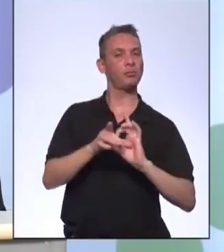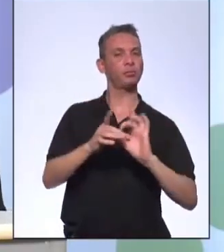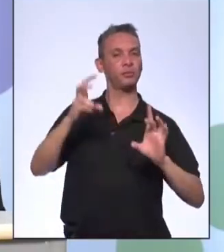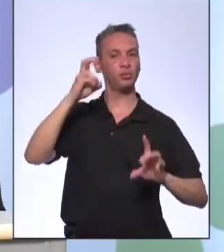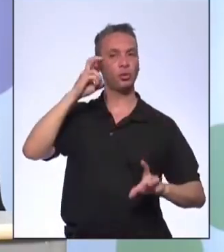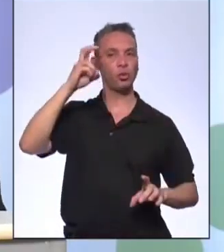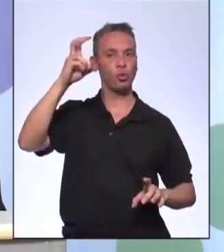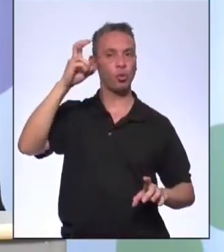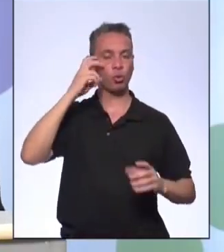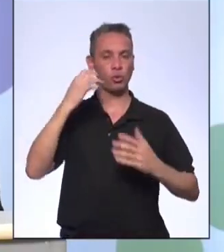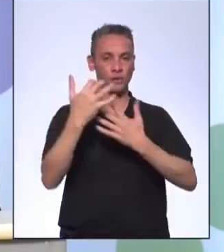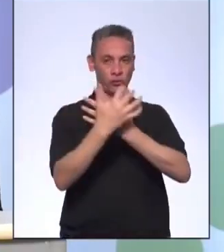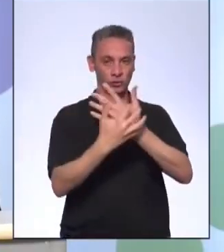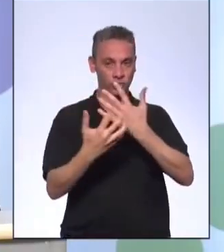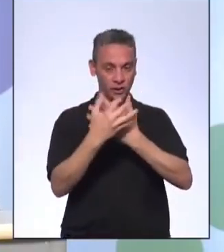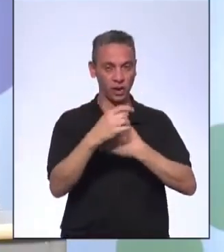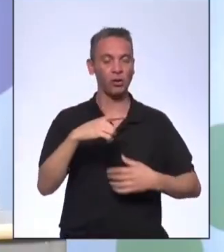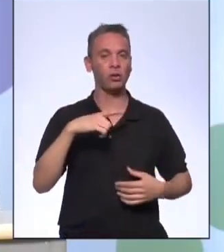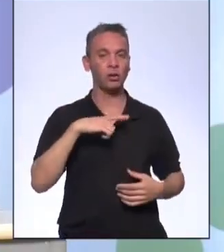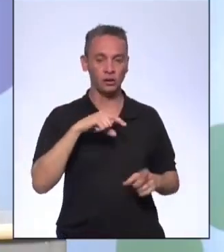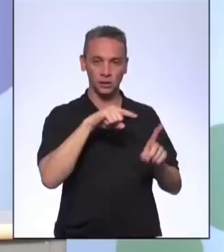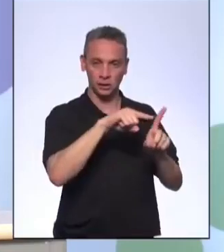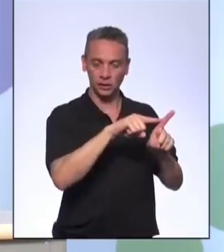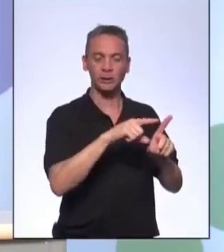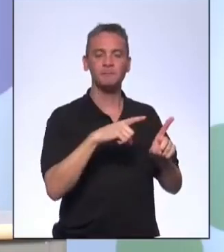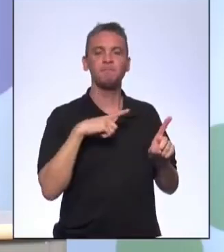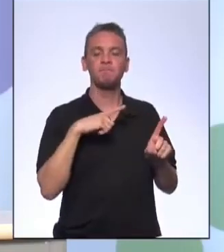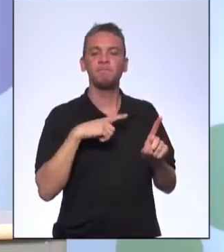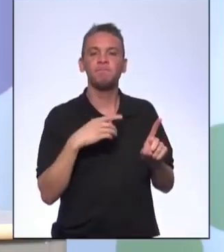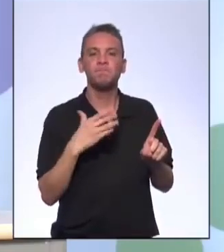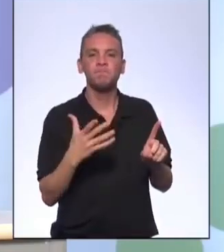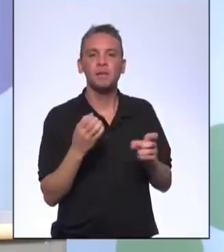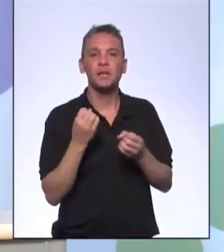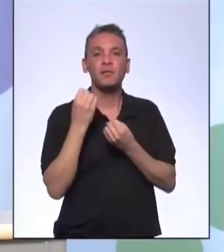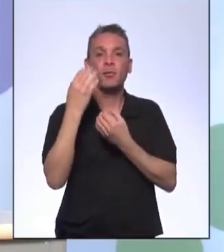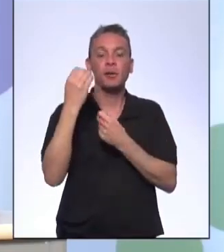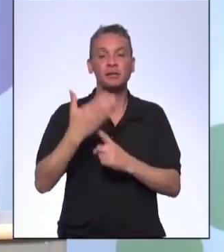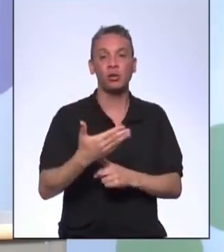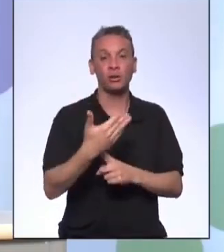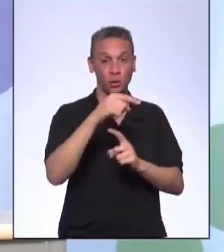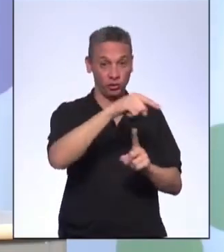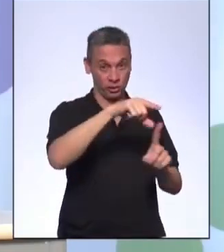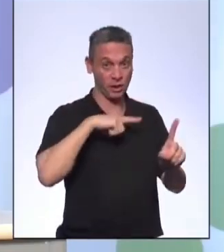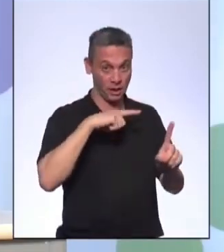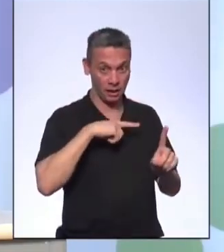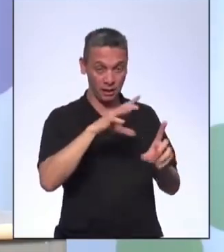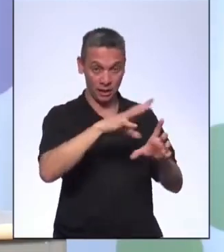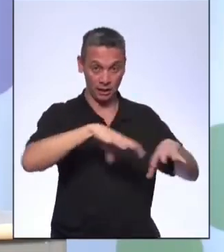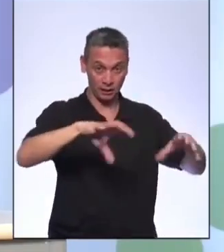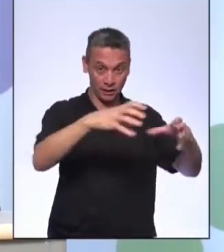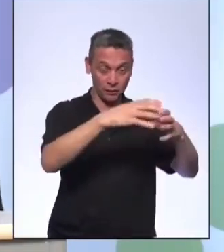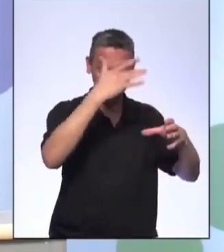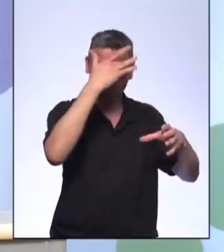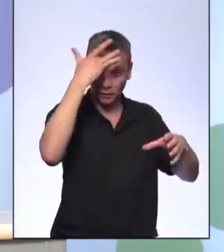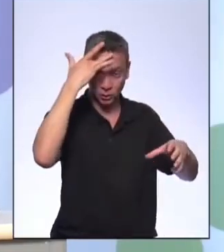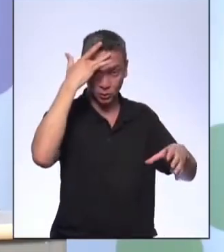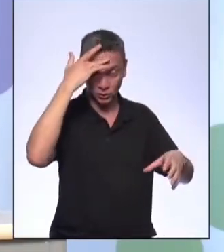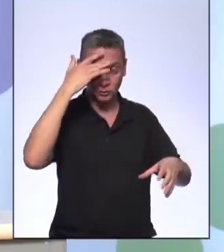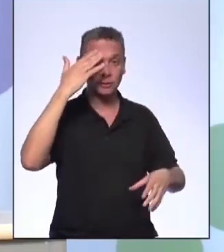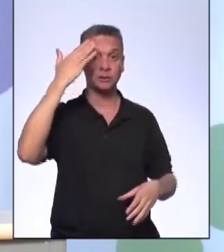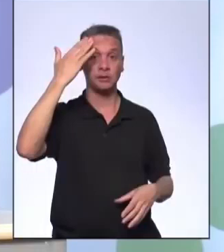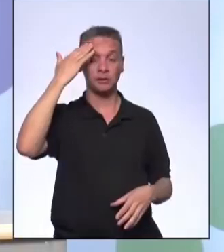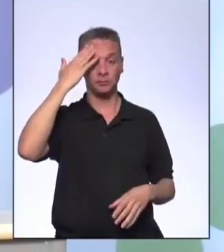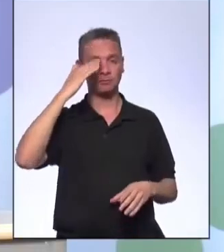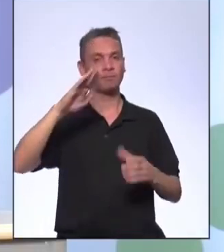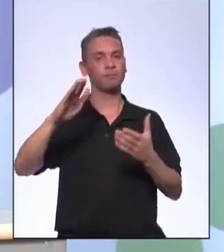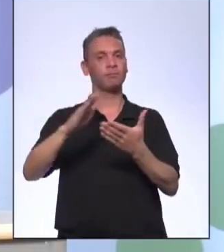cultura, são pessoas, a cultura no caso, né, essa tecnologia, essas tecnologias digitais, nós sabemos que